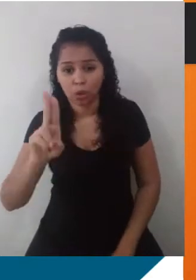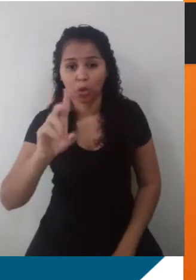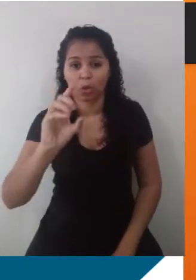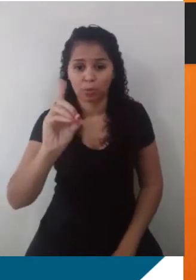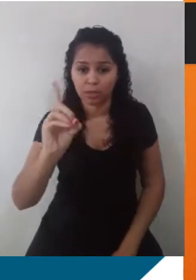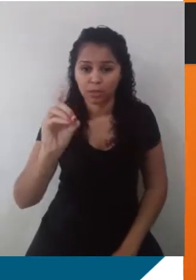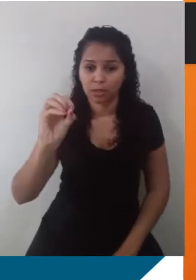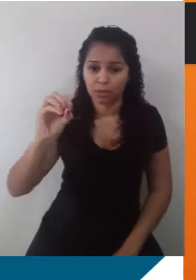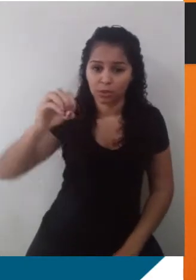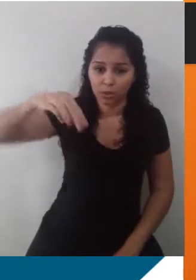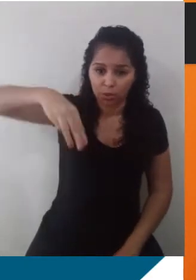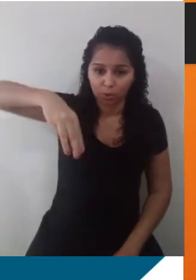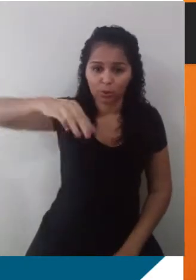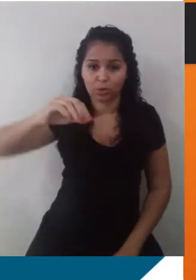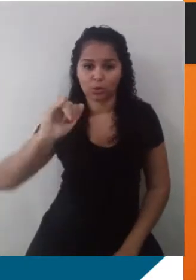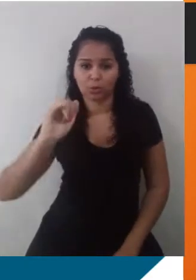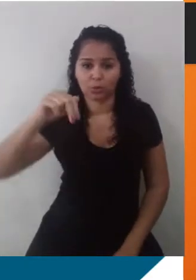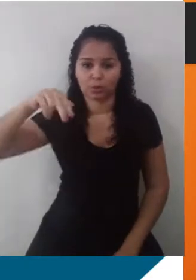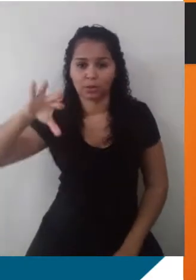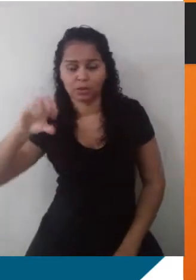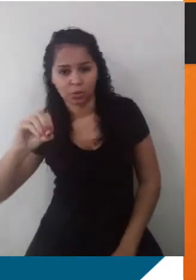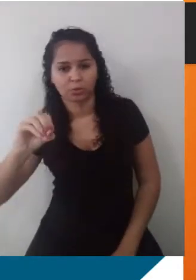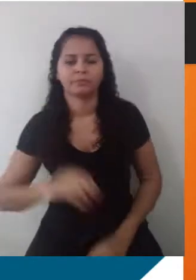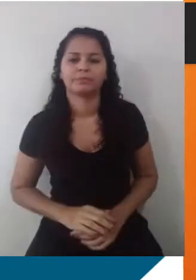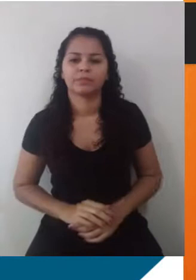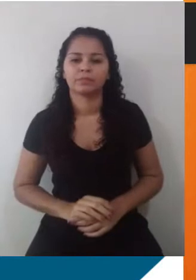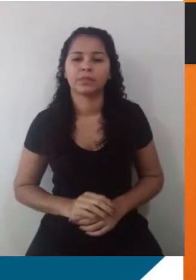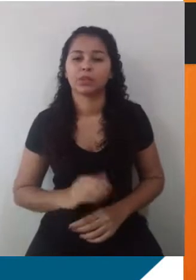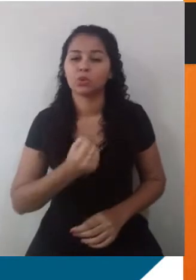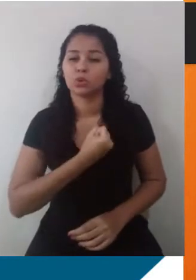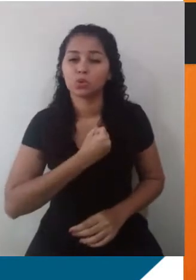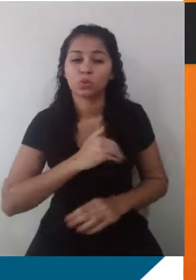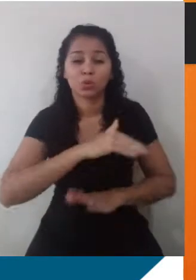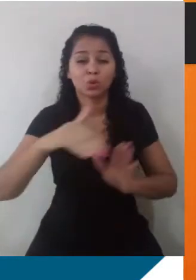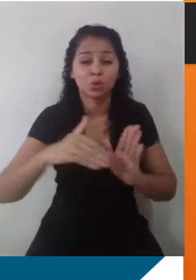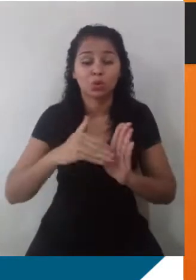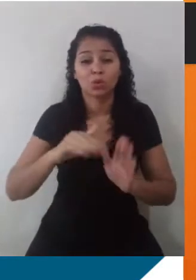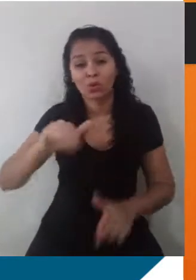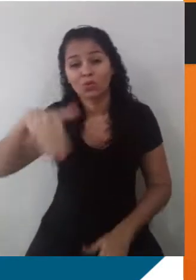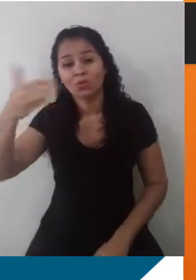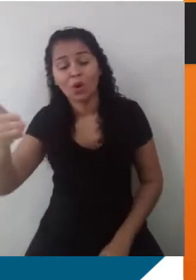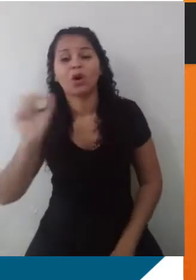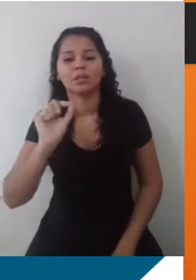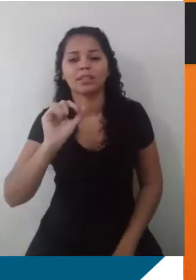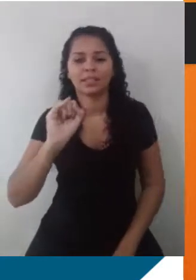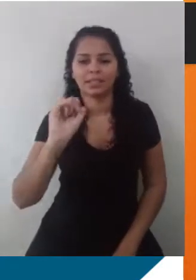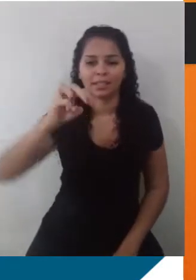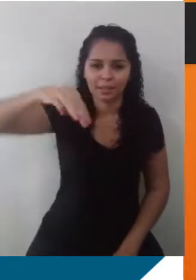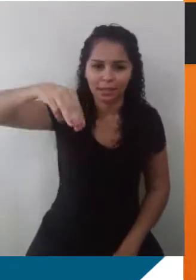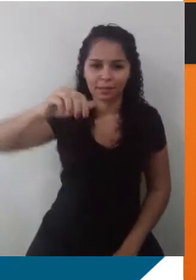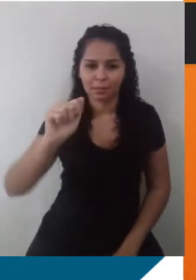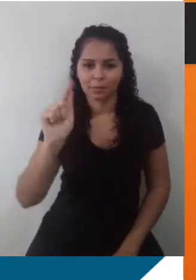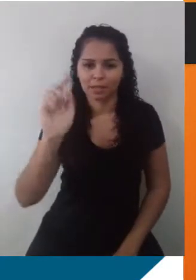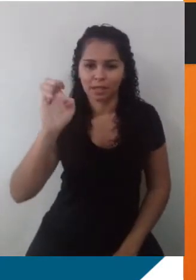de domínio. E o conjunto de todos os valores que saem de dentro dessa máquina é chamado de imagem.